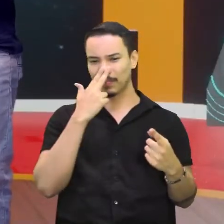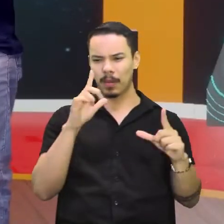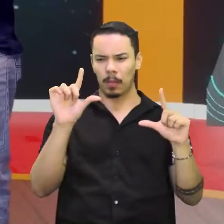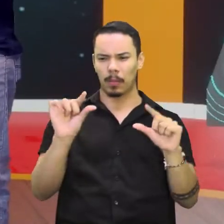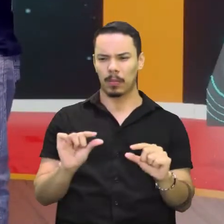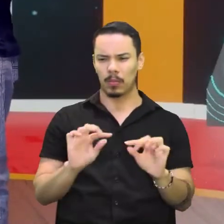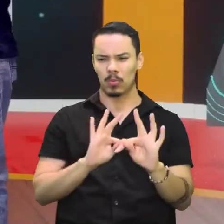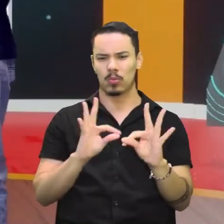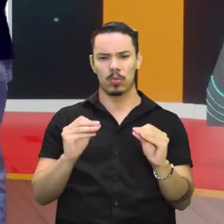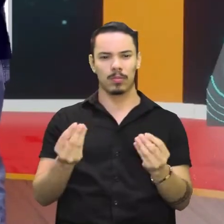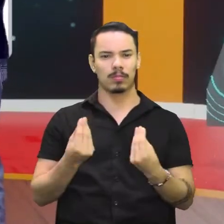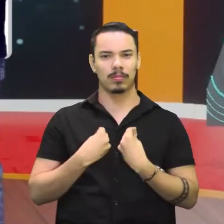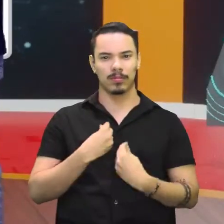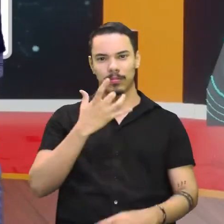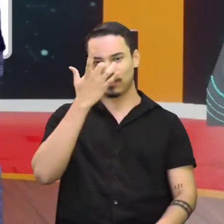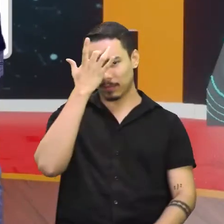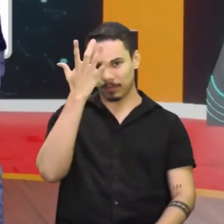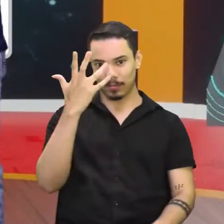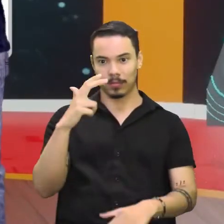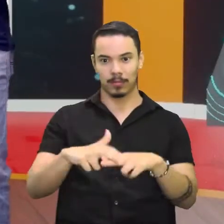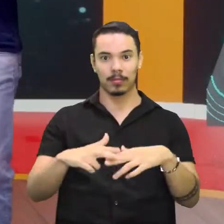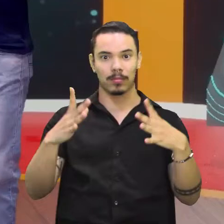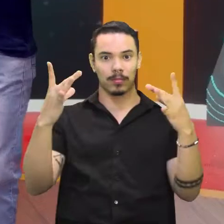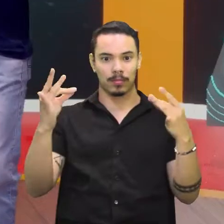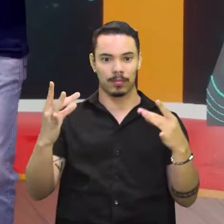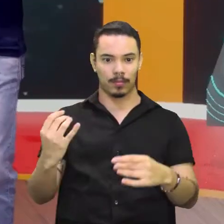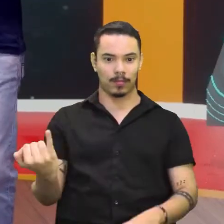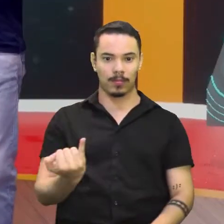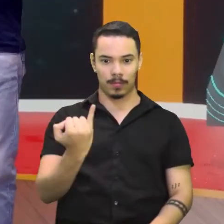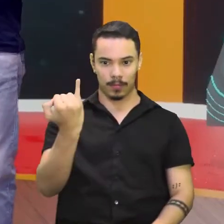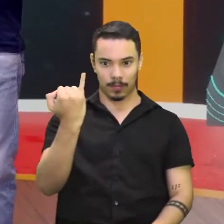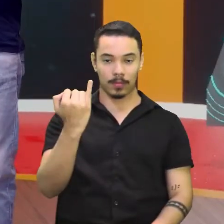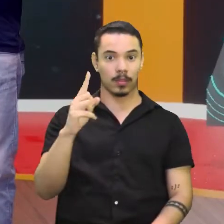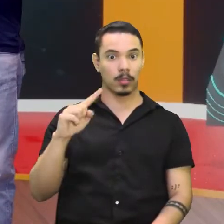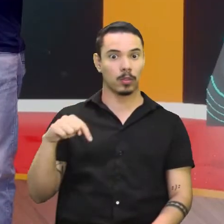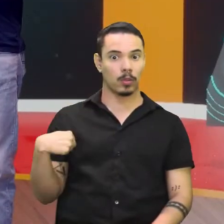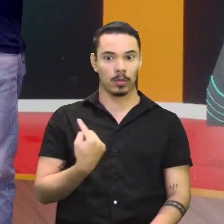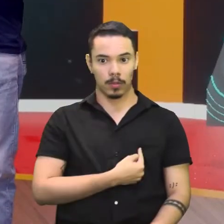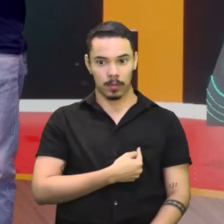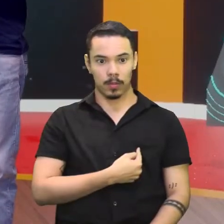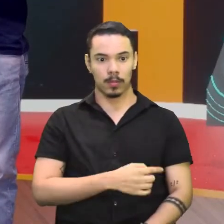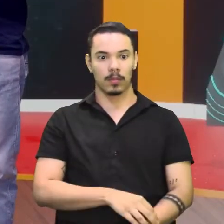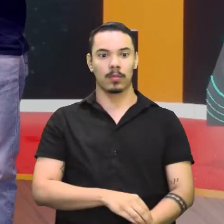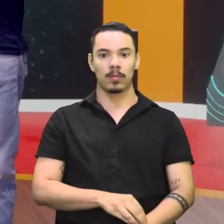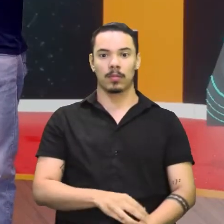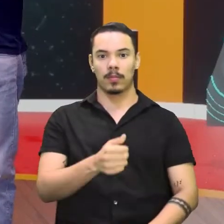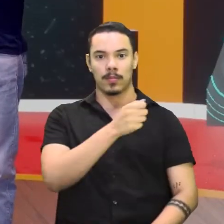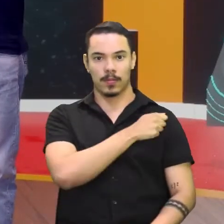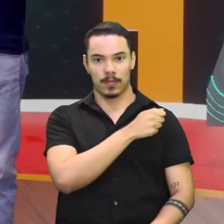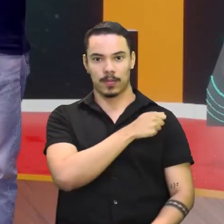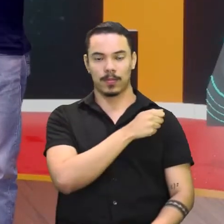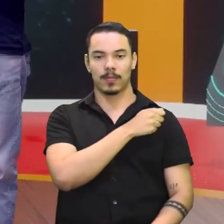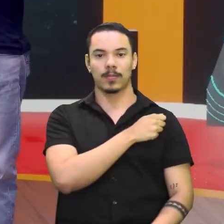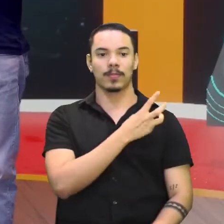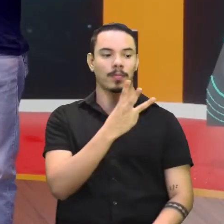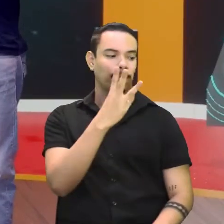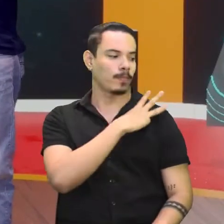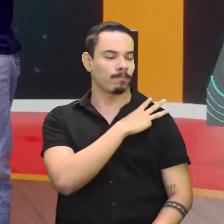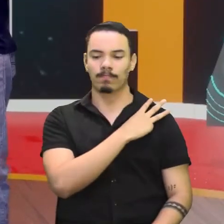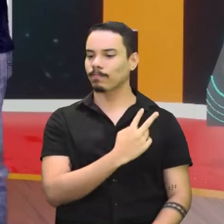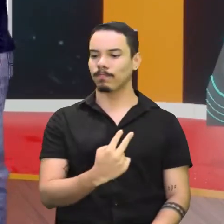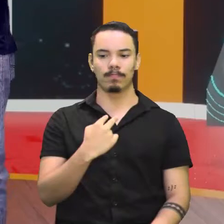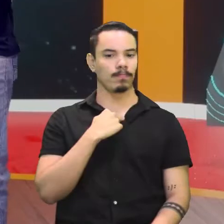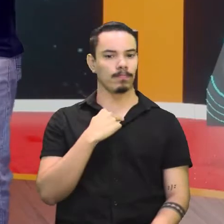fica mais fácil. E um detalhe importante, nós, alunos do ensino médio, não podemos